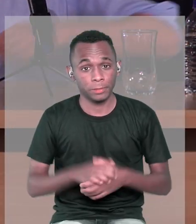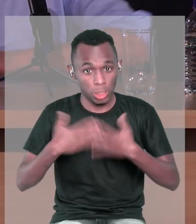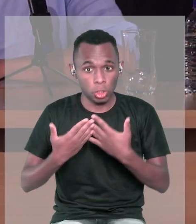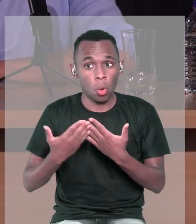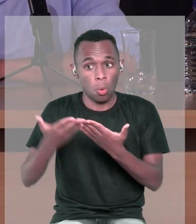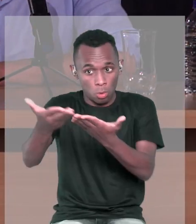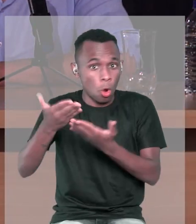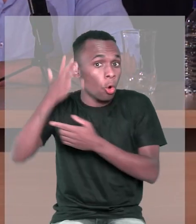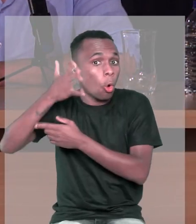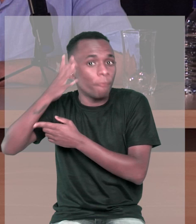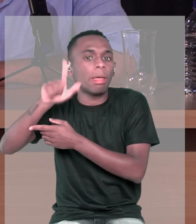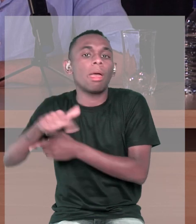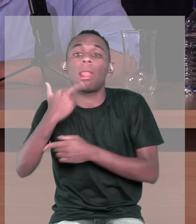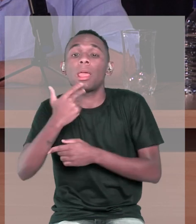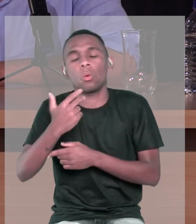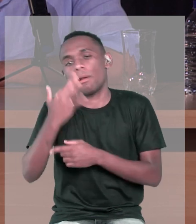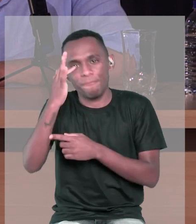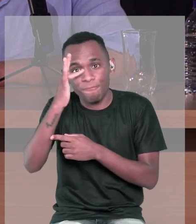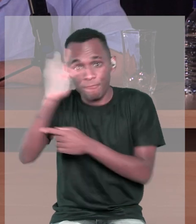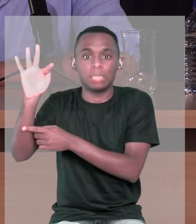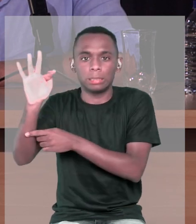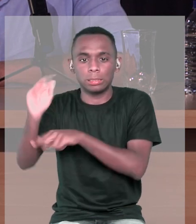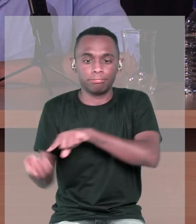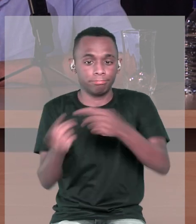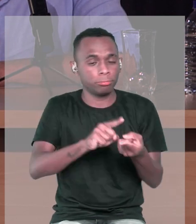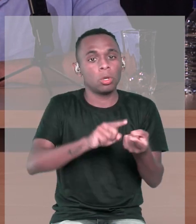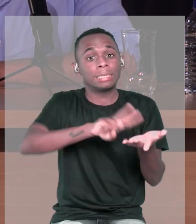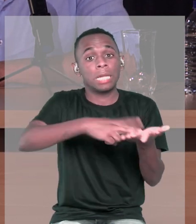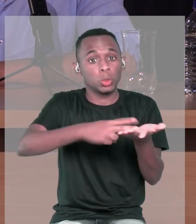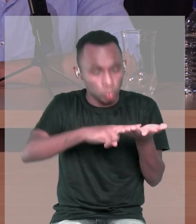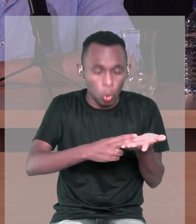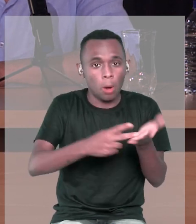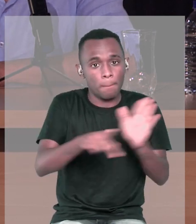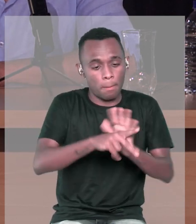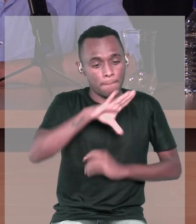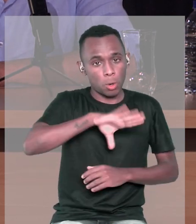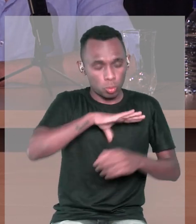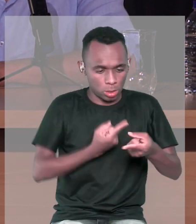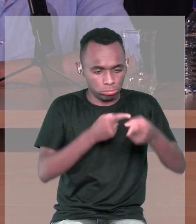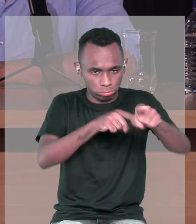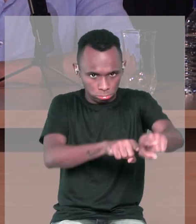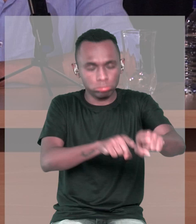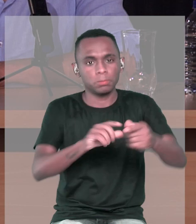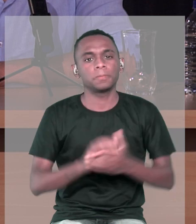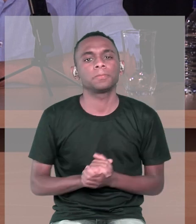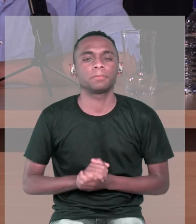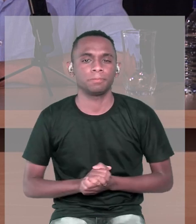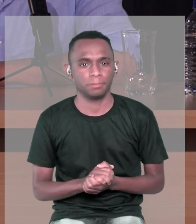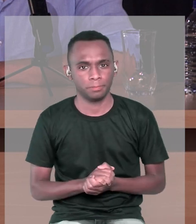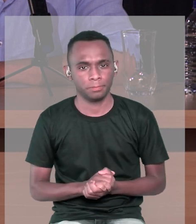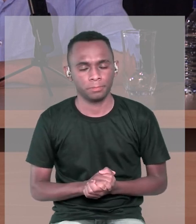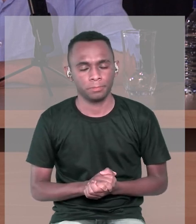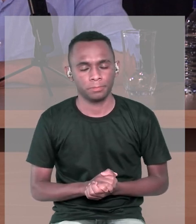Merci, je voulais vous remercier. O convidado é o filósofo francês Frédéric Gros, um homem branco, de cabelos curtos, castanhos escuros e